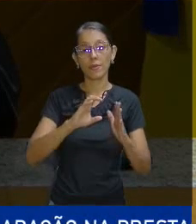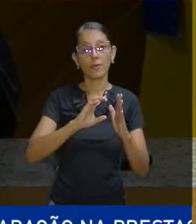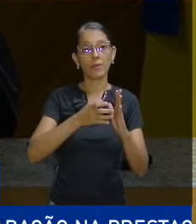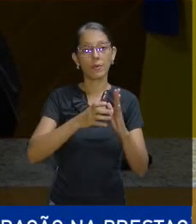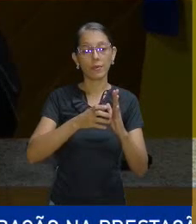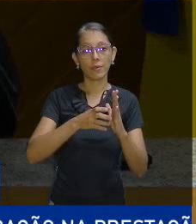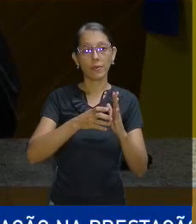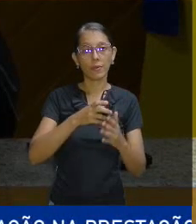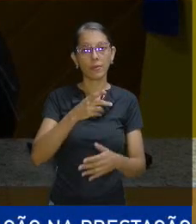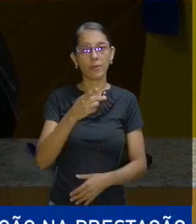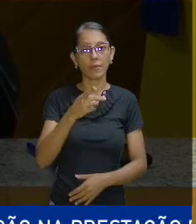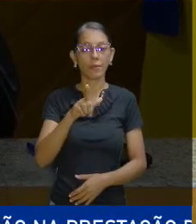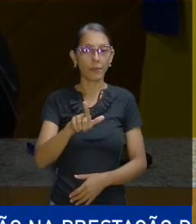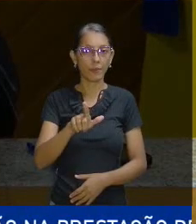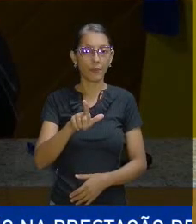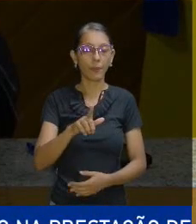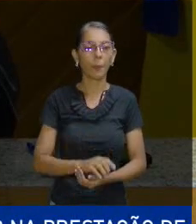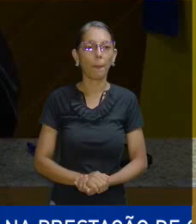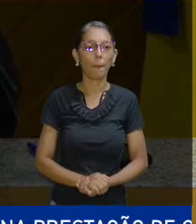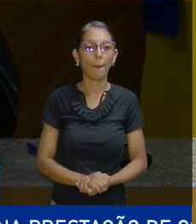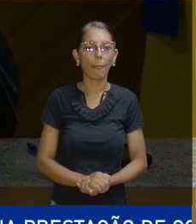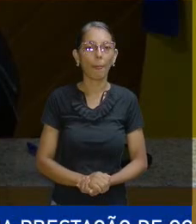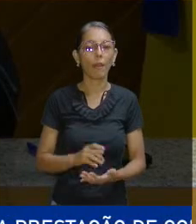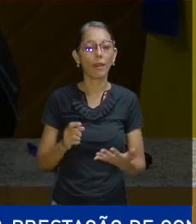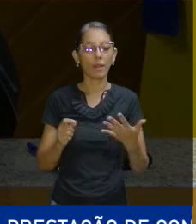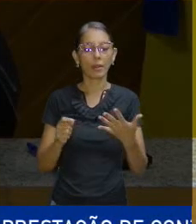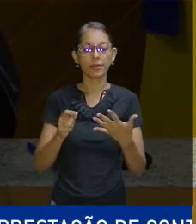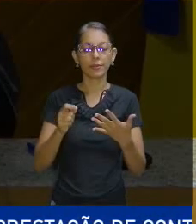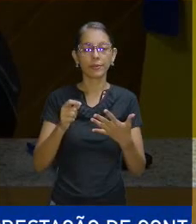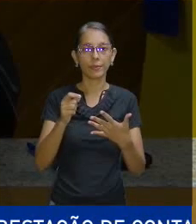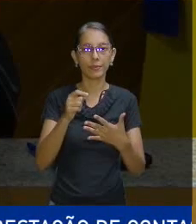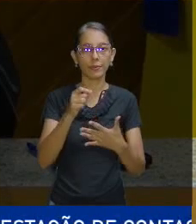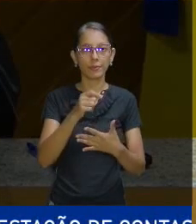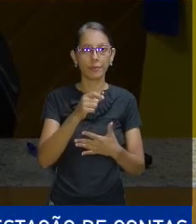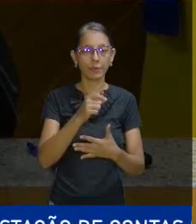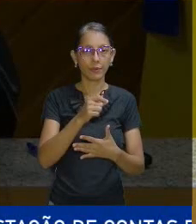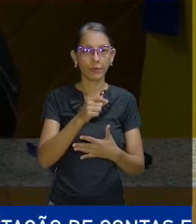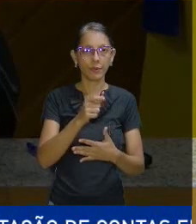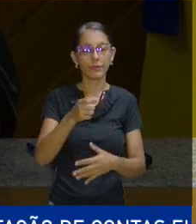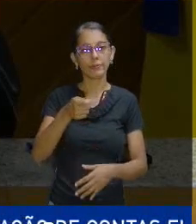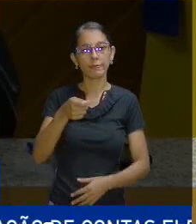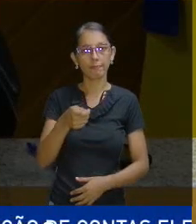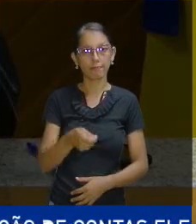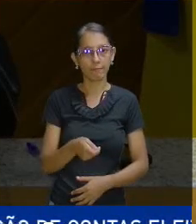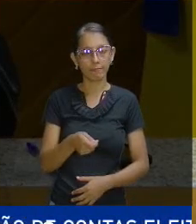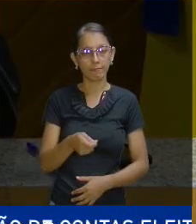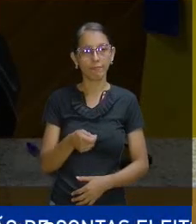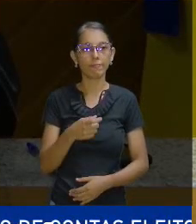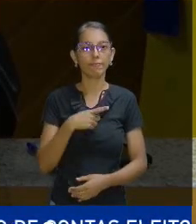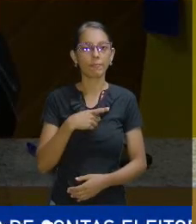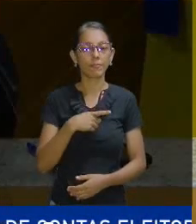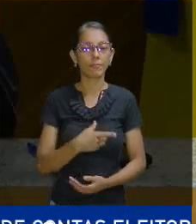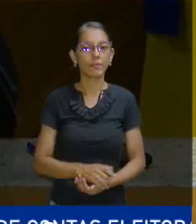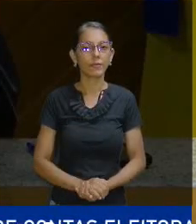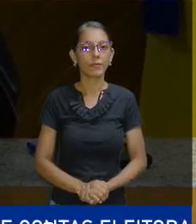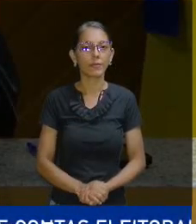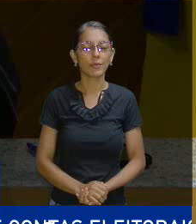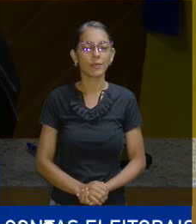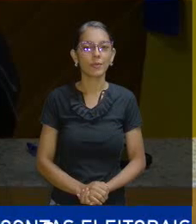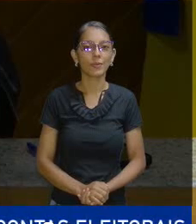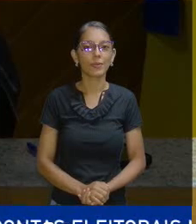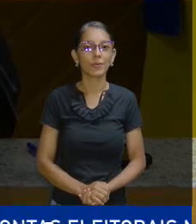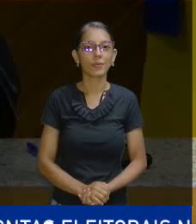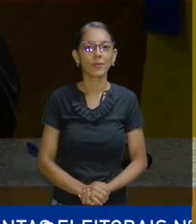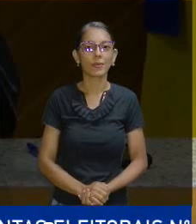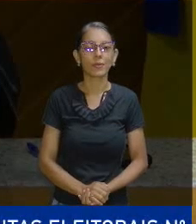Liberal, PL. Atuarão como vogais a juíza Tina Souza e os juízes Normande Souza, Rivaldo